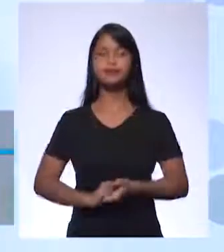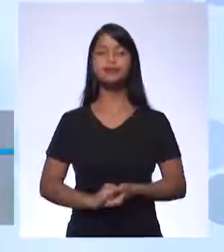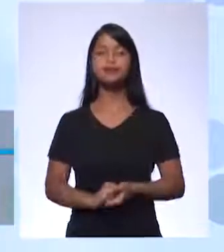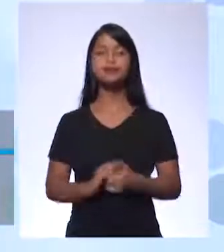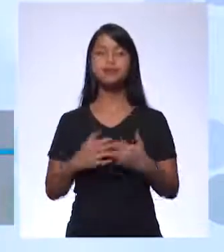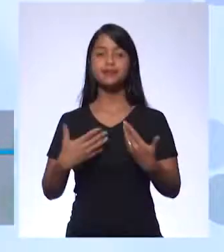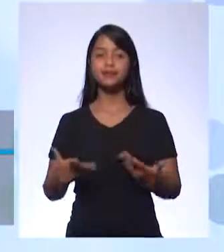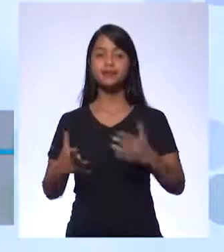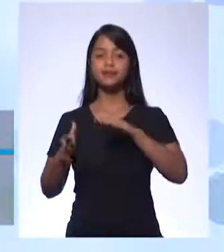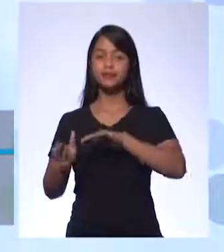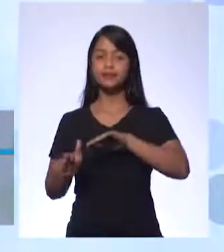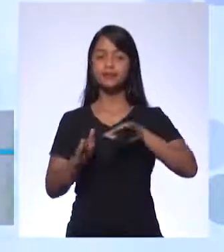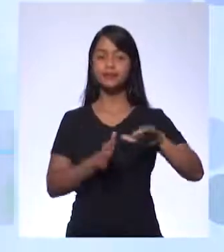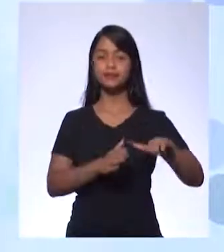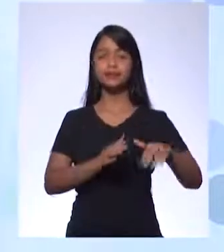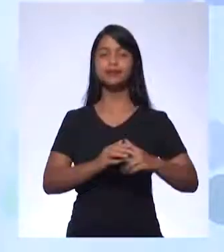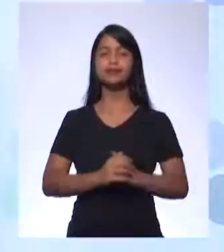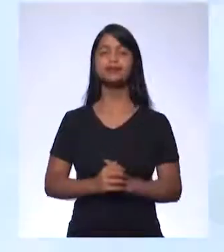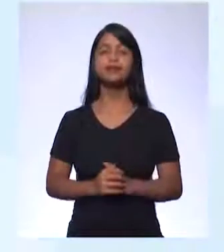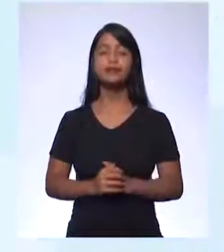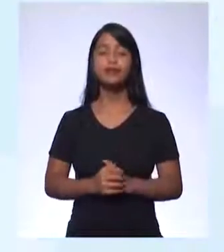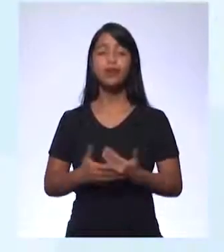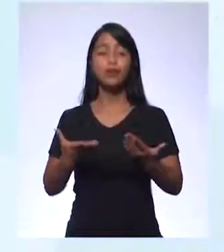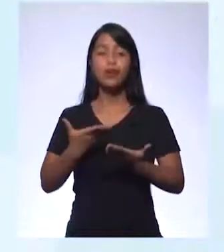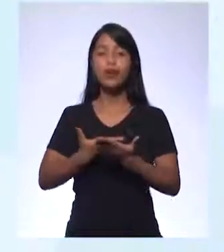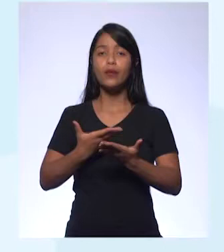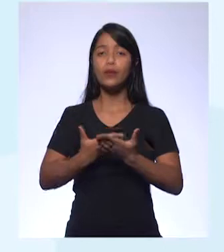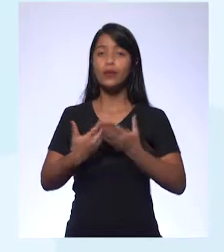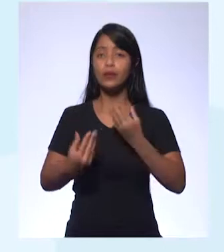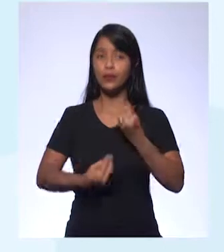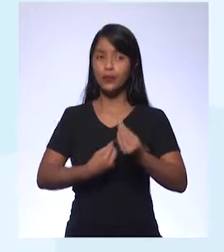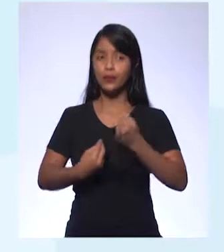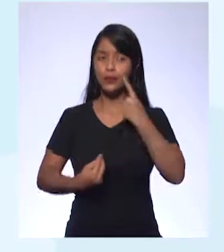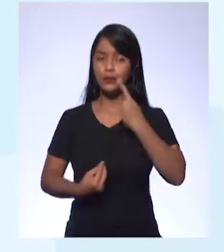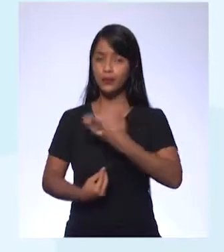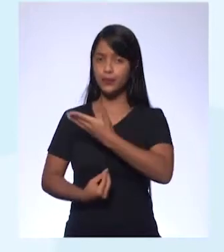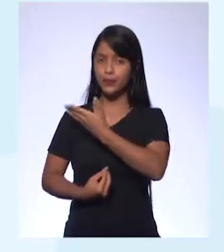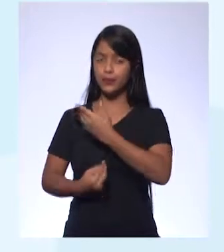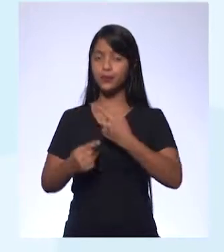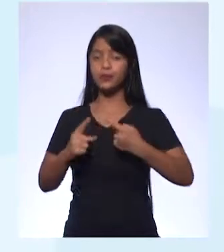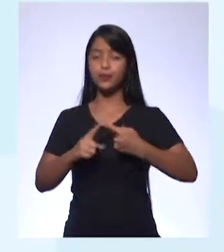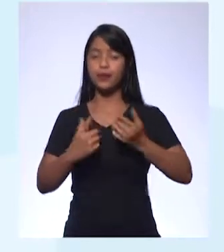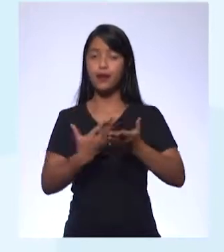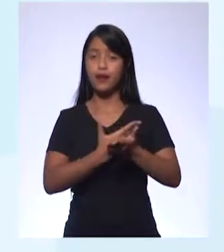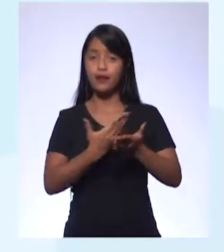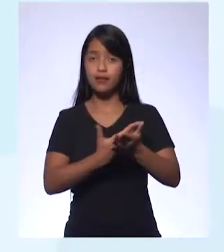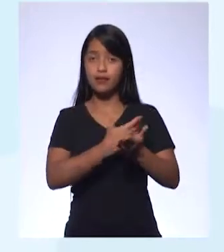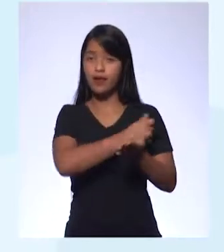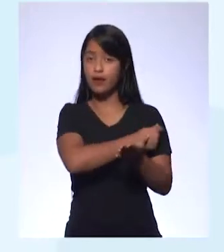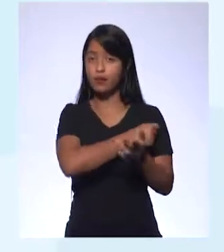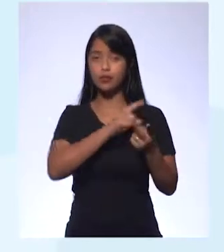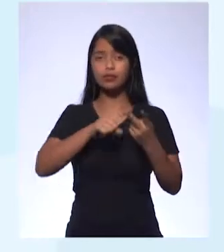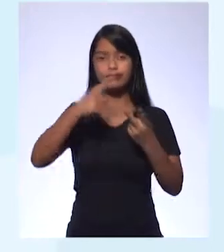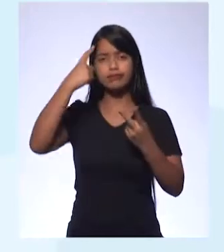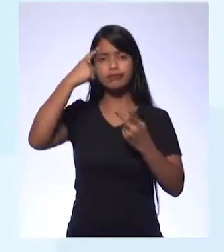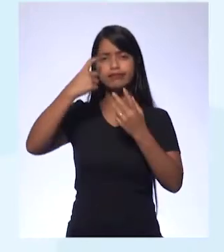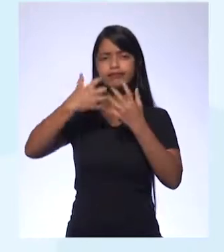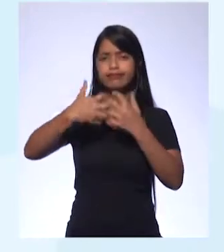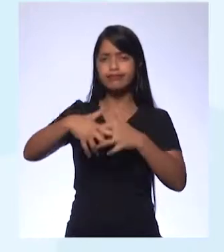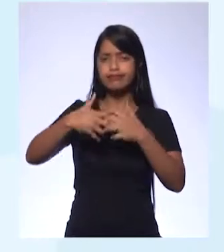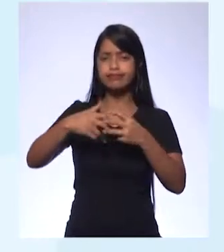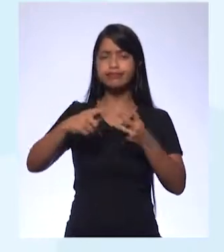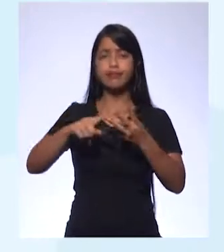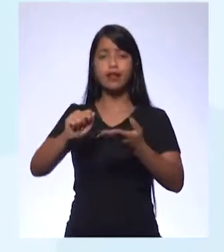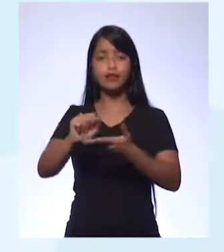bem, como que a gente vai fazer isso nessa aula? Então, a gente vai utilizar o caderno do aluno, refletir, resolver atividades, interagir no